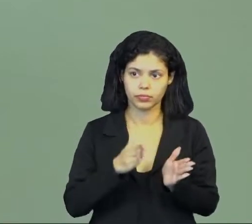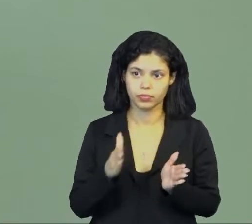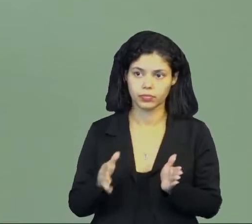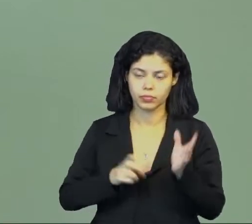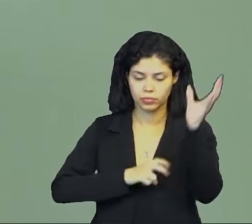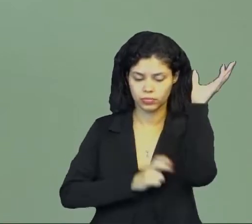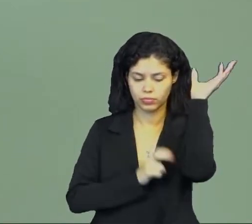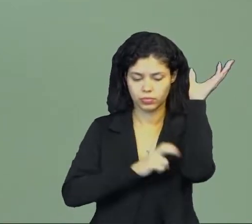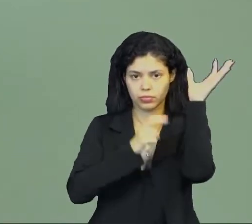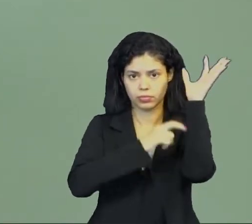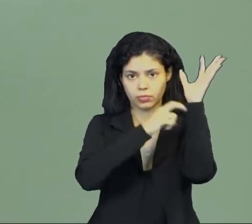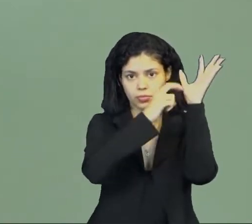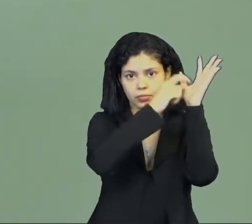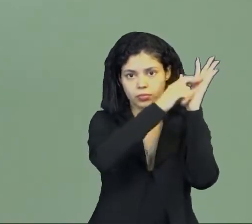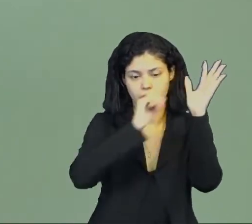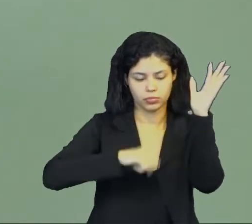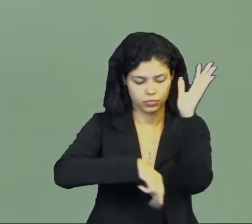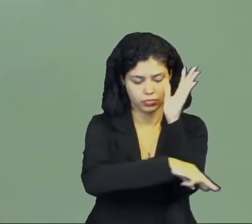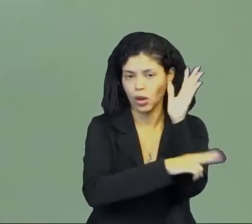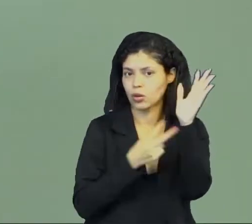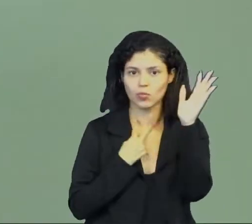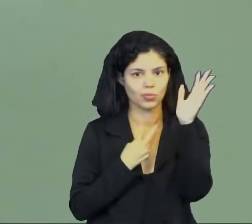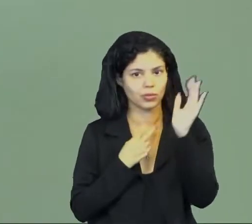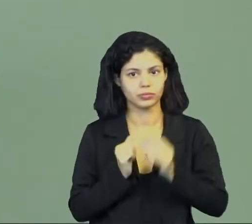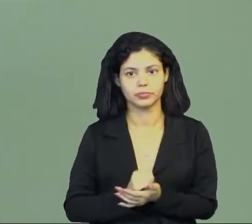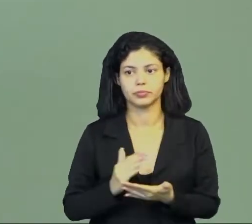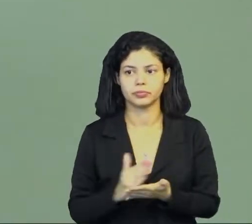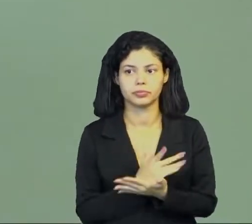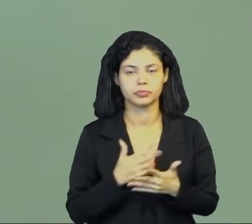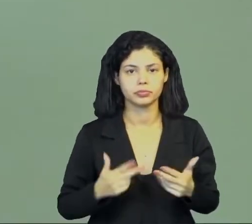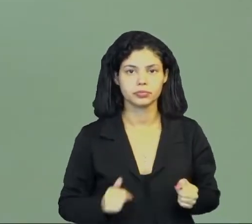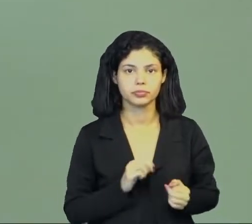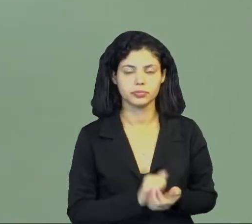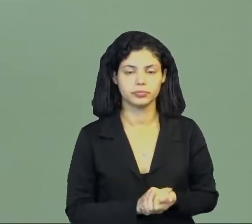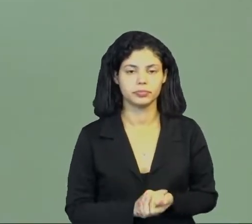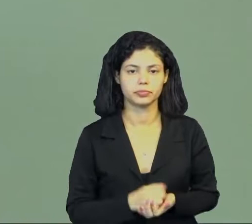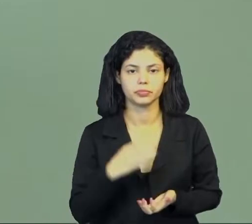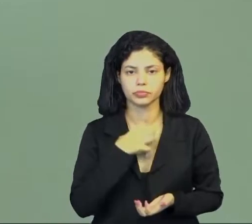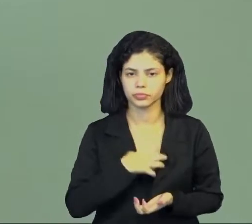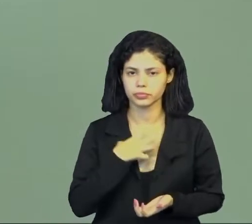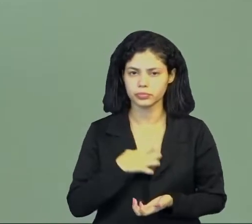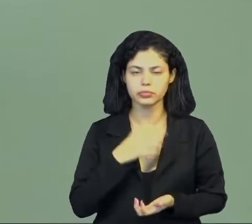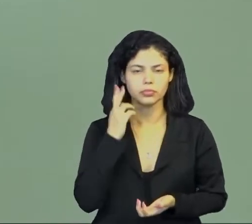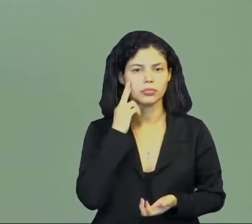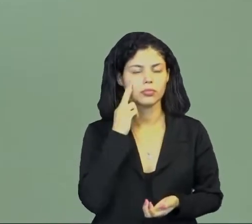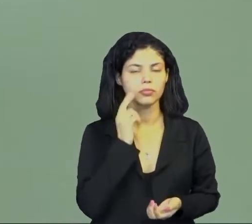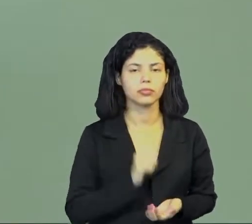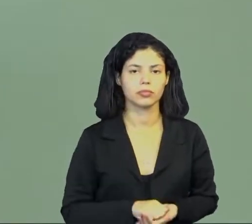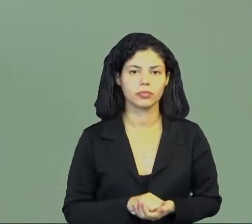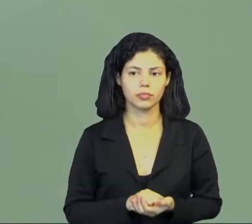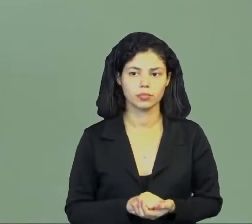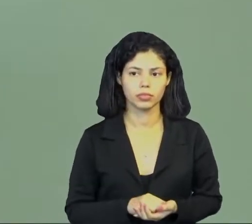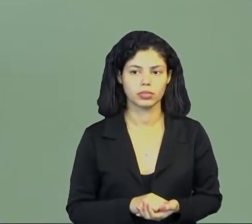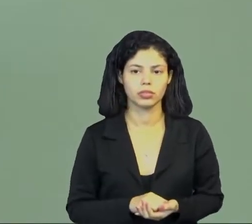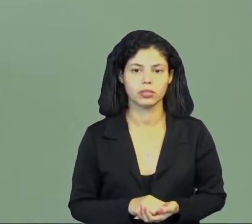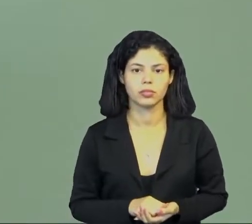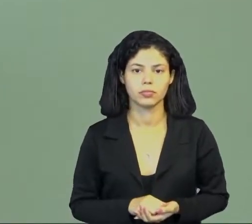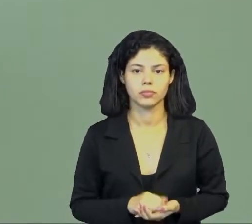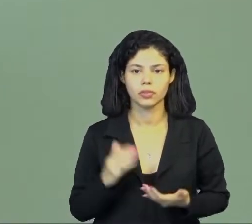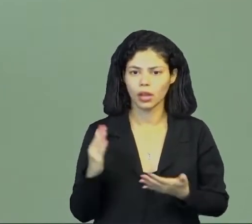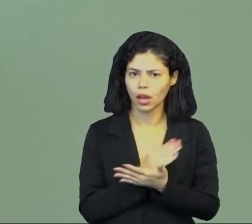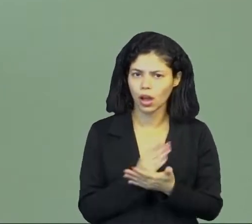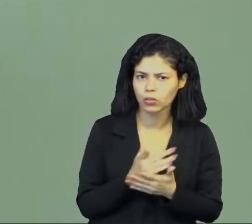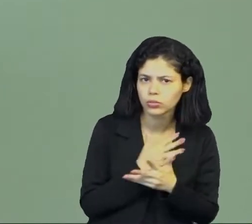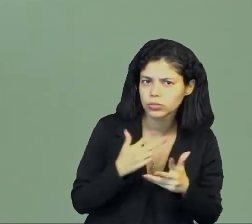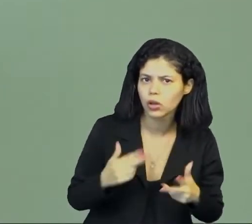de uma escada, porque pode acontecer alguma coisa ruim. Esse é o senso comum. O senso comum de que